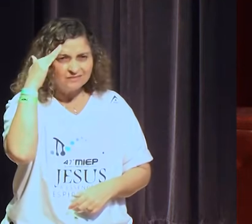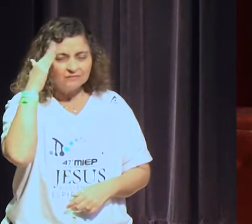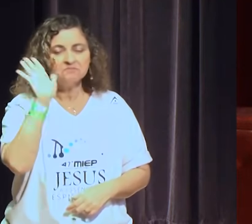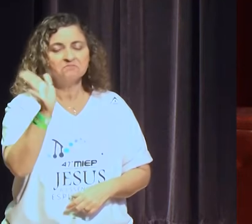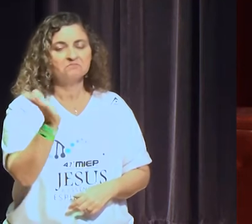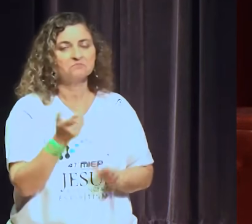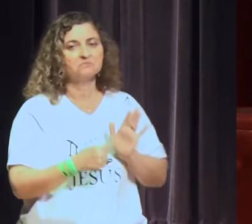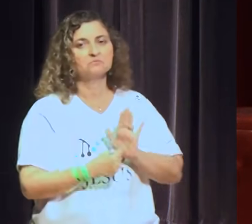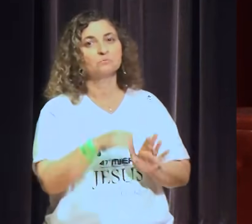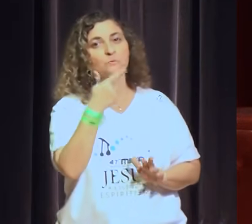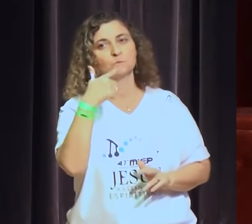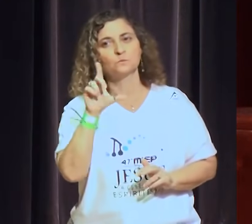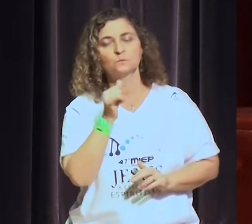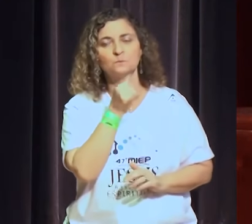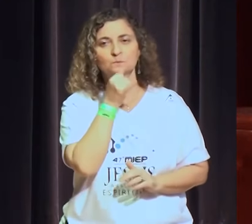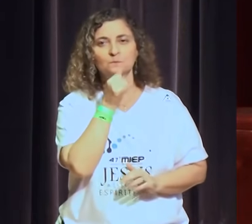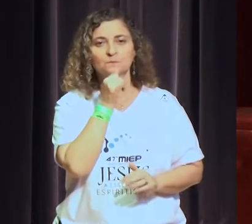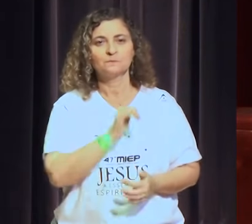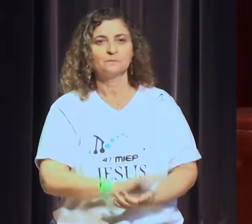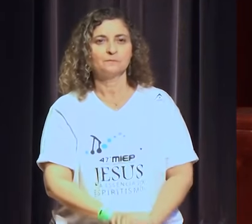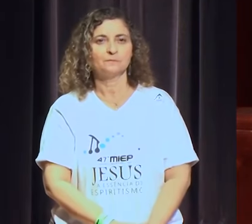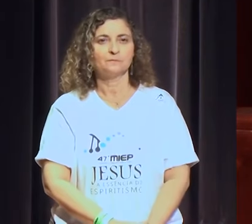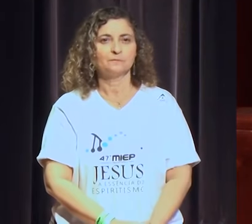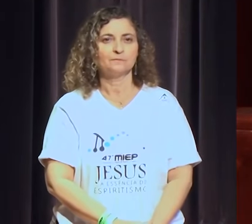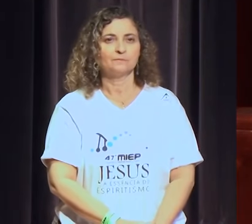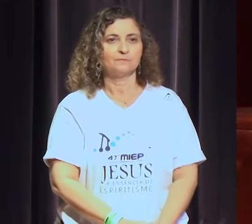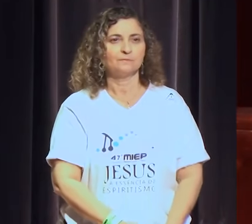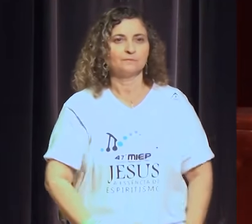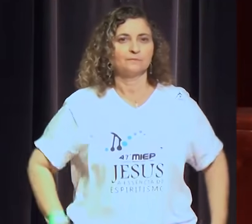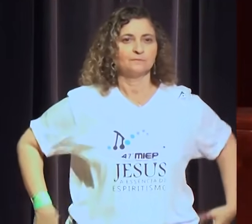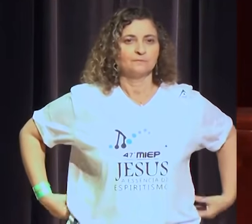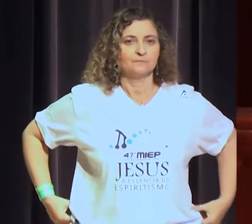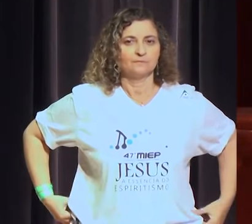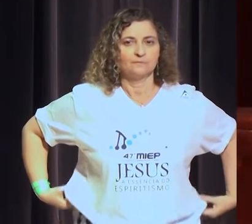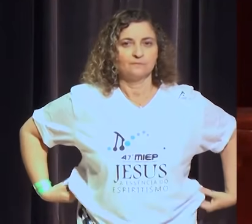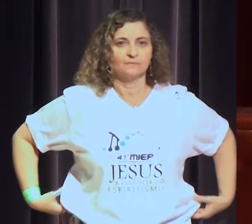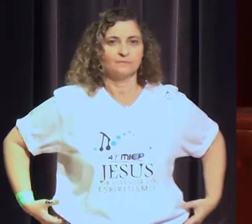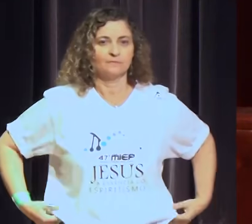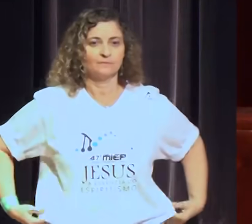Você não entendeu, né? Vou te dar outro exemplo.